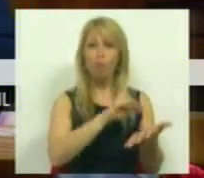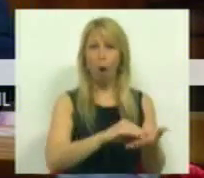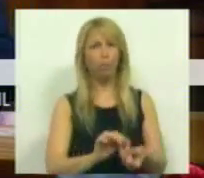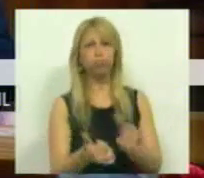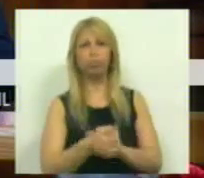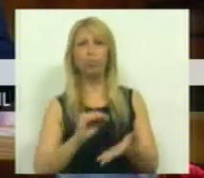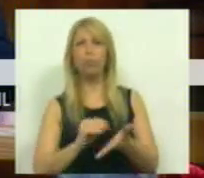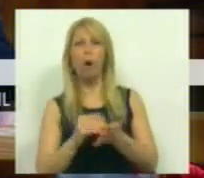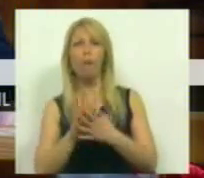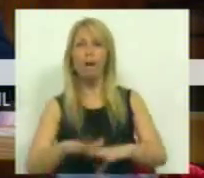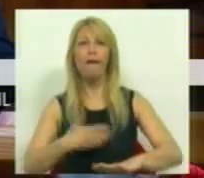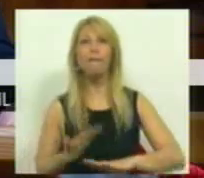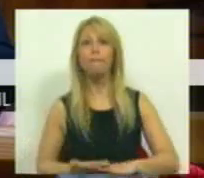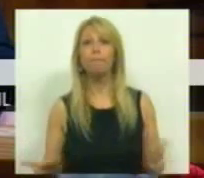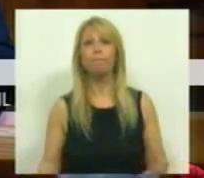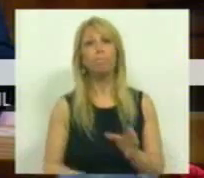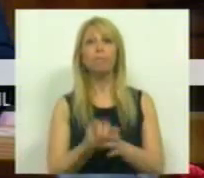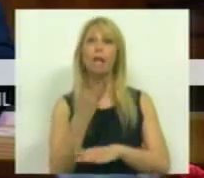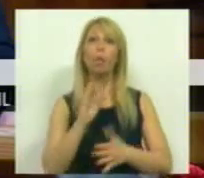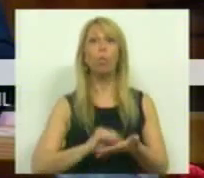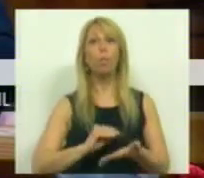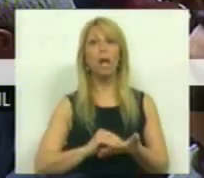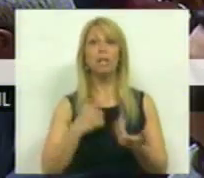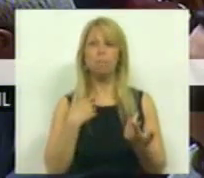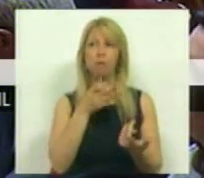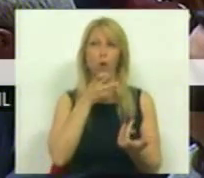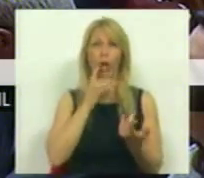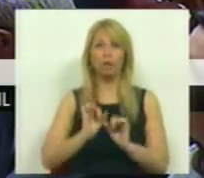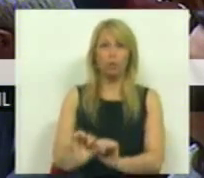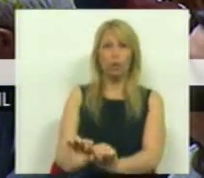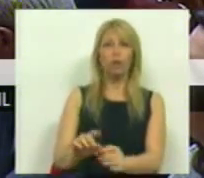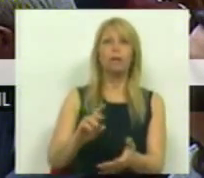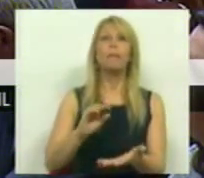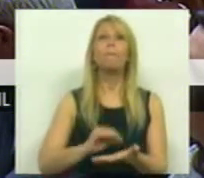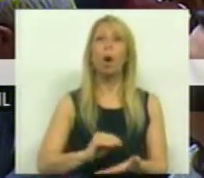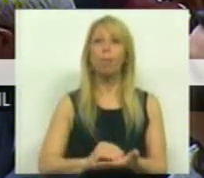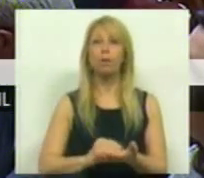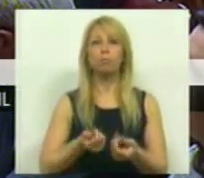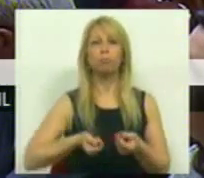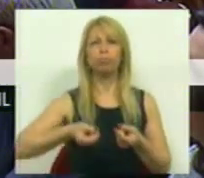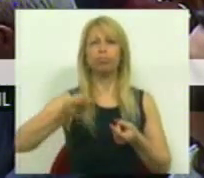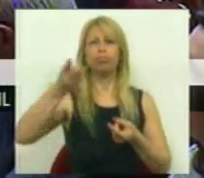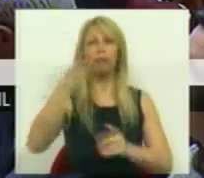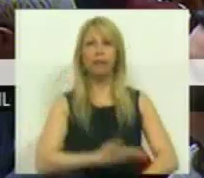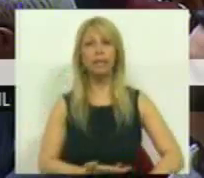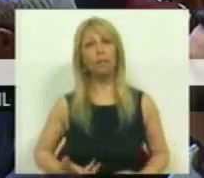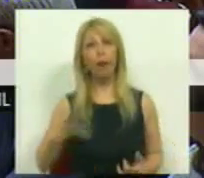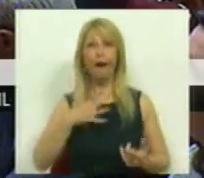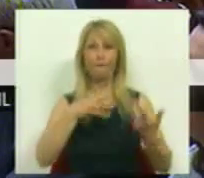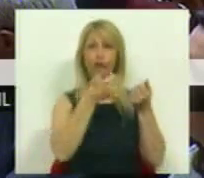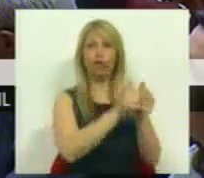pobres. Criam a pobreza e abominam os pobres, multiplicam o desemprego e querem esconder os